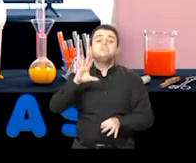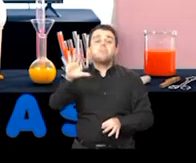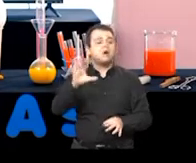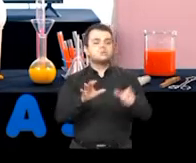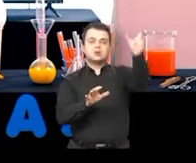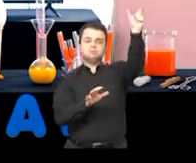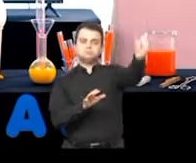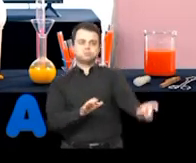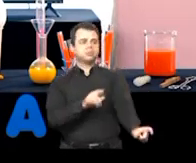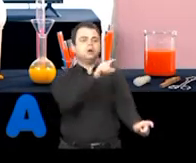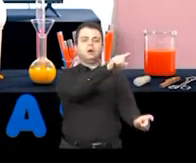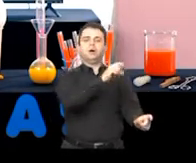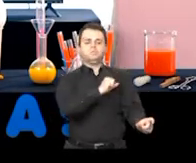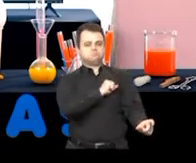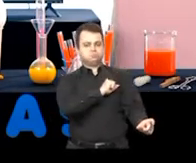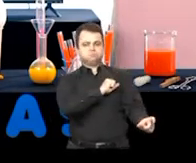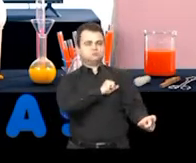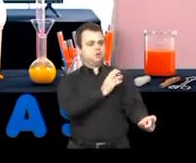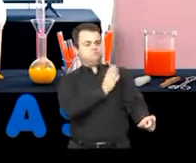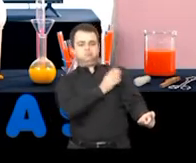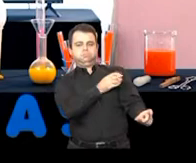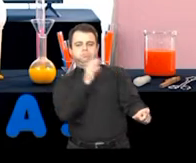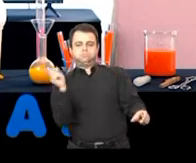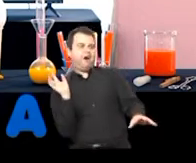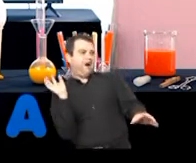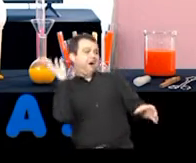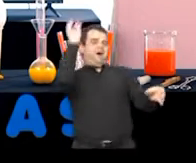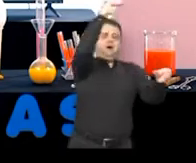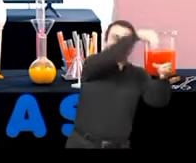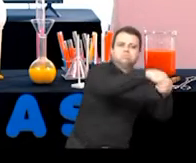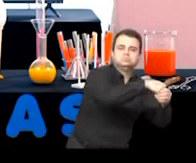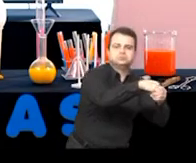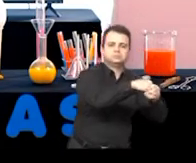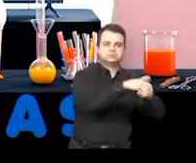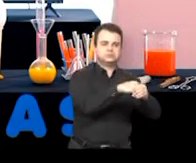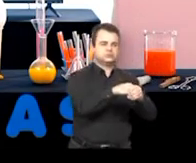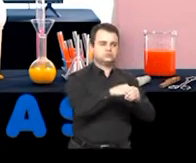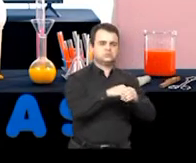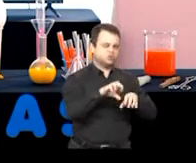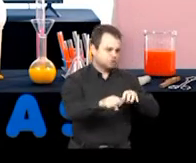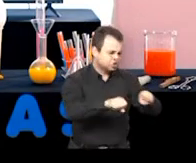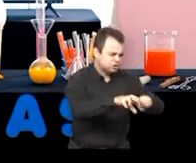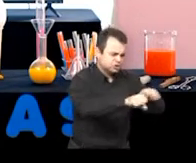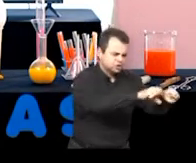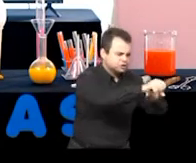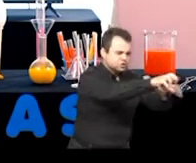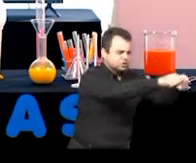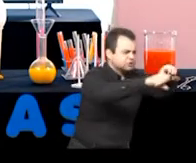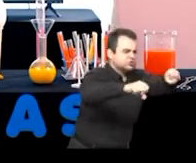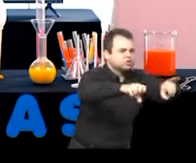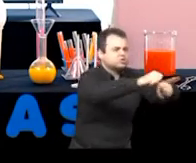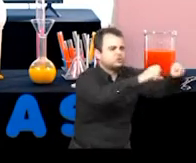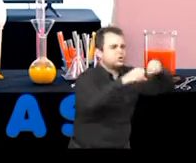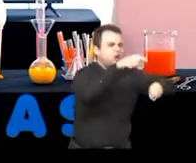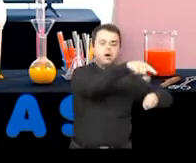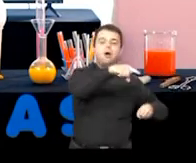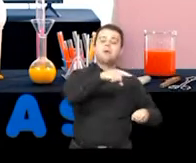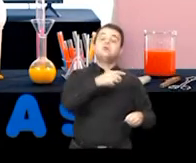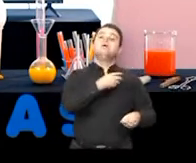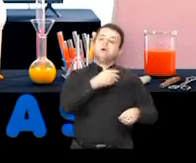viver dentro de um ser vivo, se aproveitando de todos os processos que tem dentro dele para